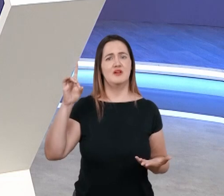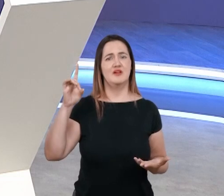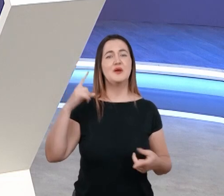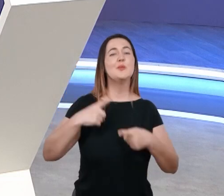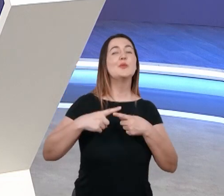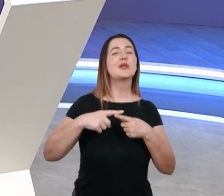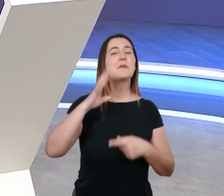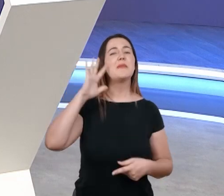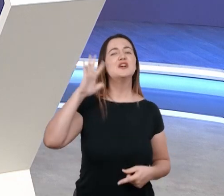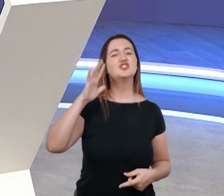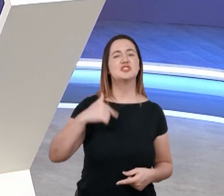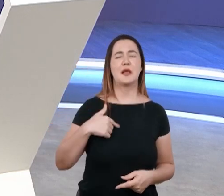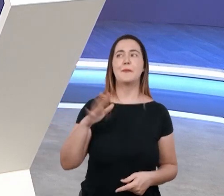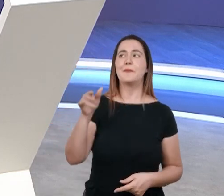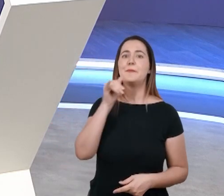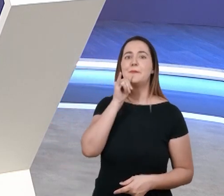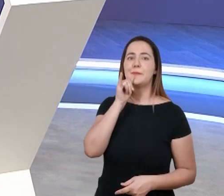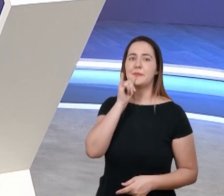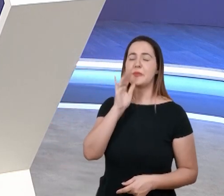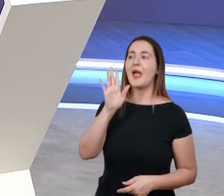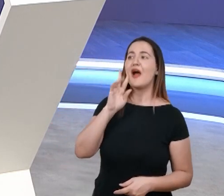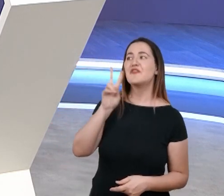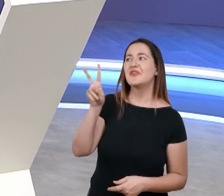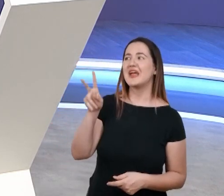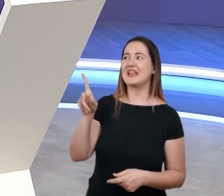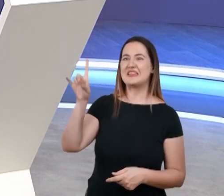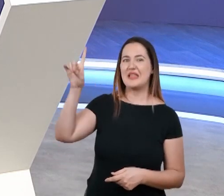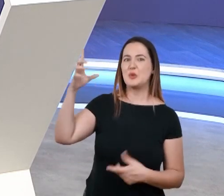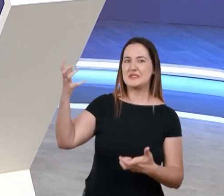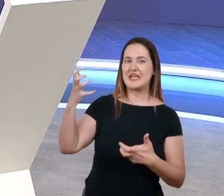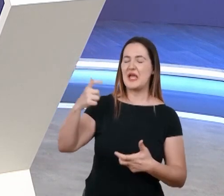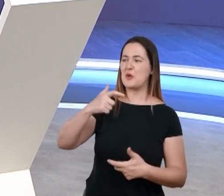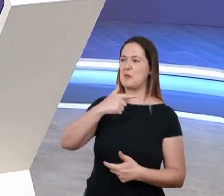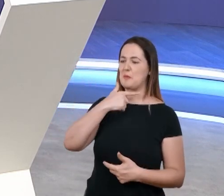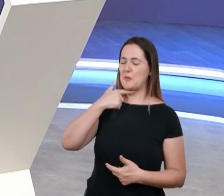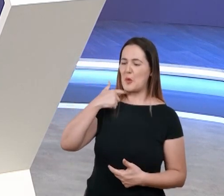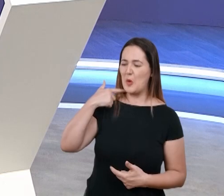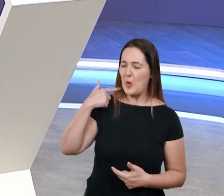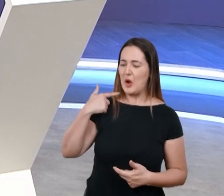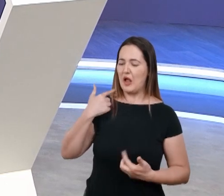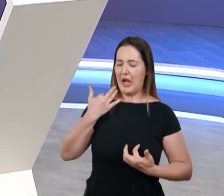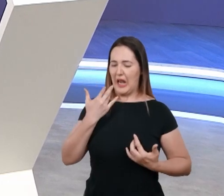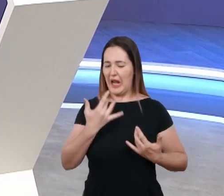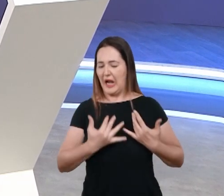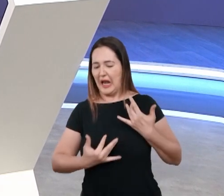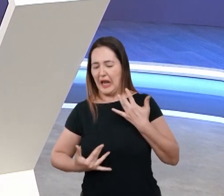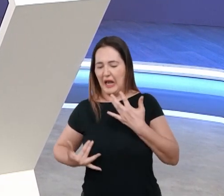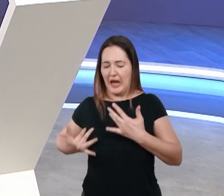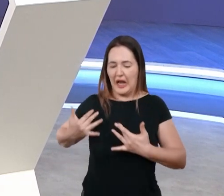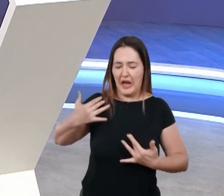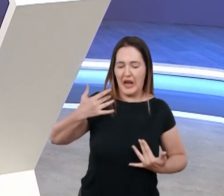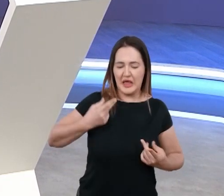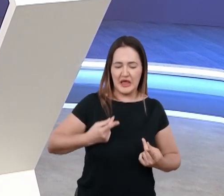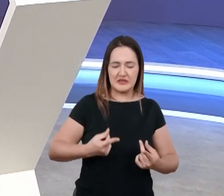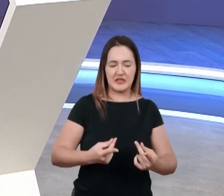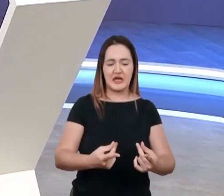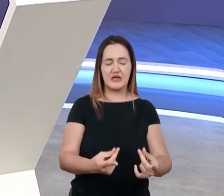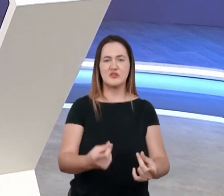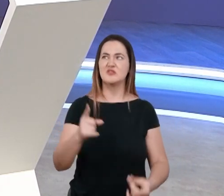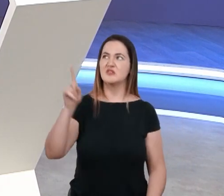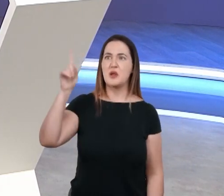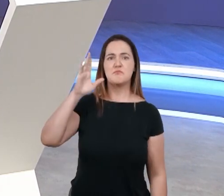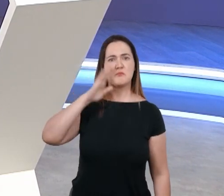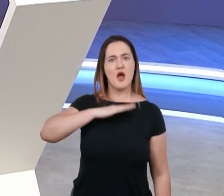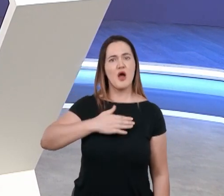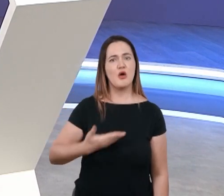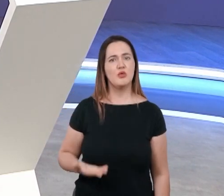Deus seja desfigurada no coração humano e caminhemos por interpretações que fogem da